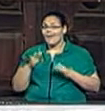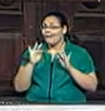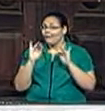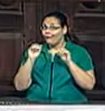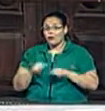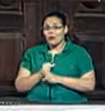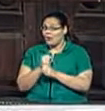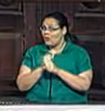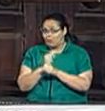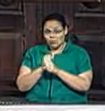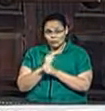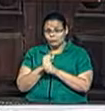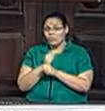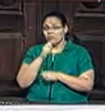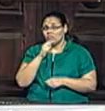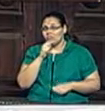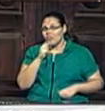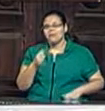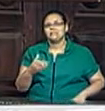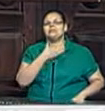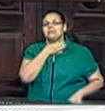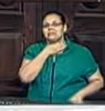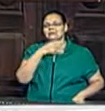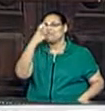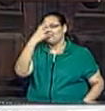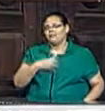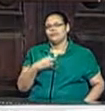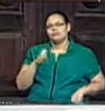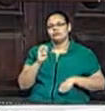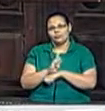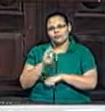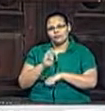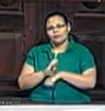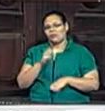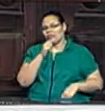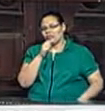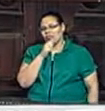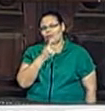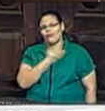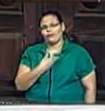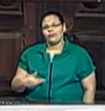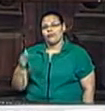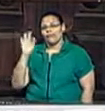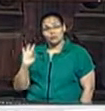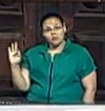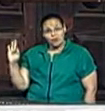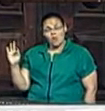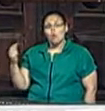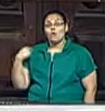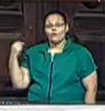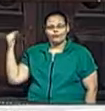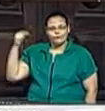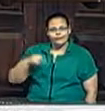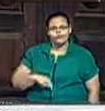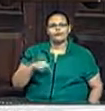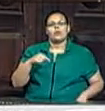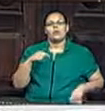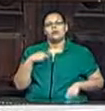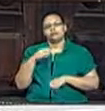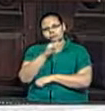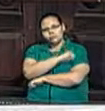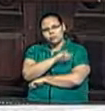senhor presidente, sem uma crise gravíssima no nosso Estado, sem o governo federal comparecer. O Rio de Janeiro tem problemas,